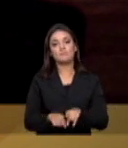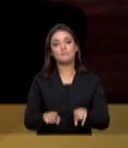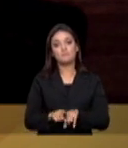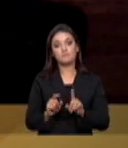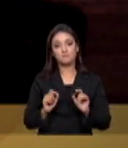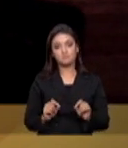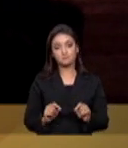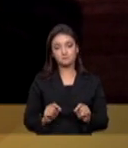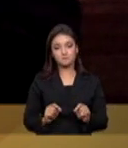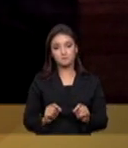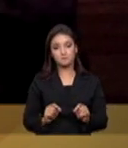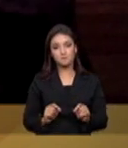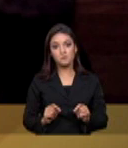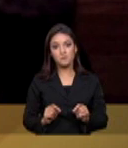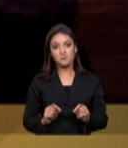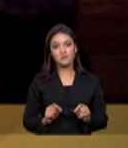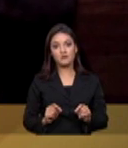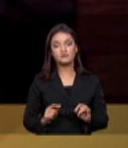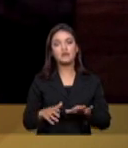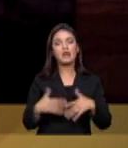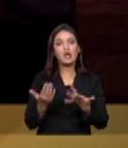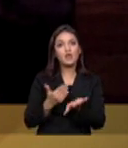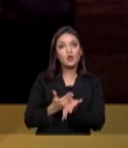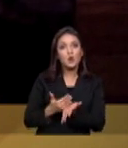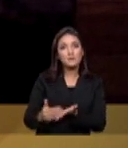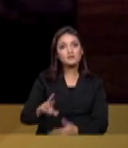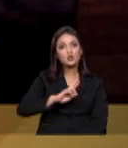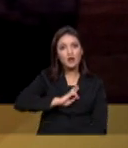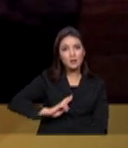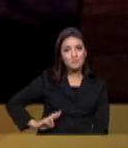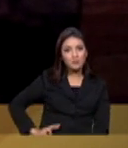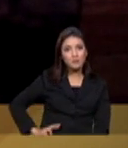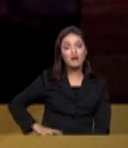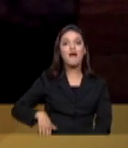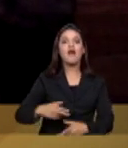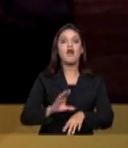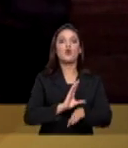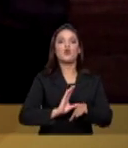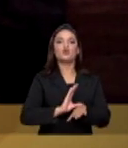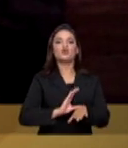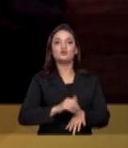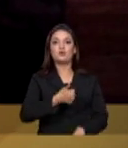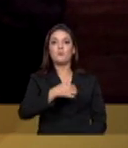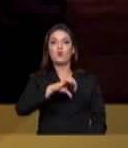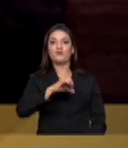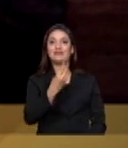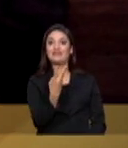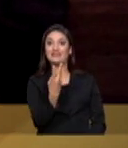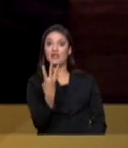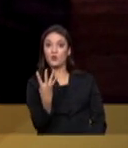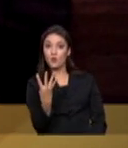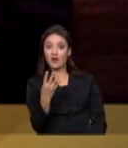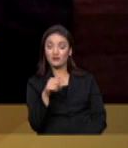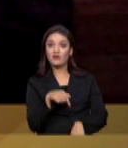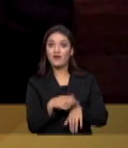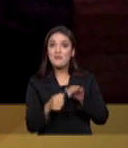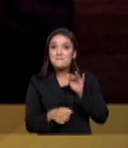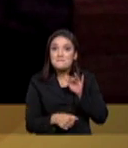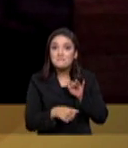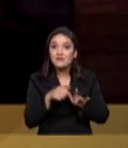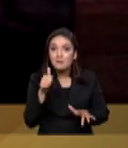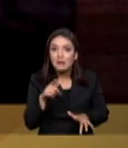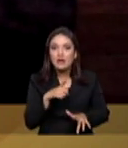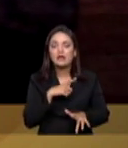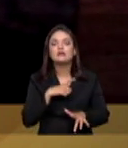com o comércio da República Nova Condição Federal de 1934 foi a primeira